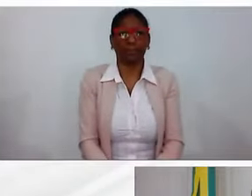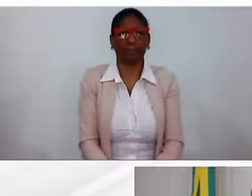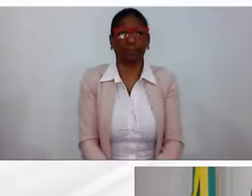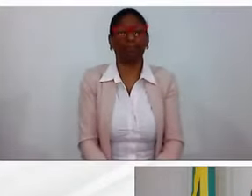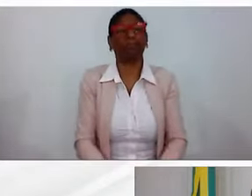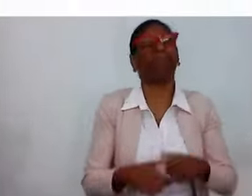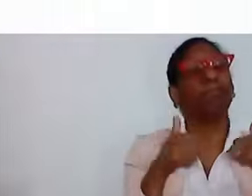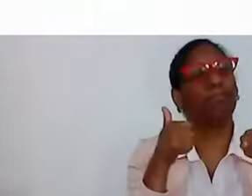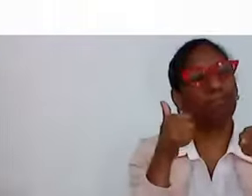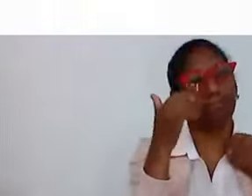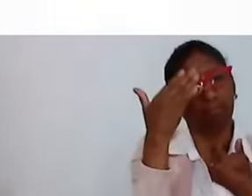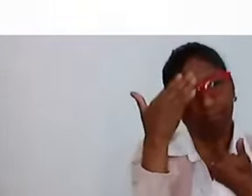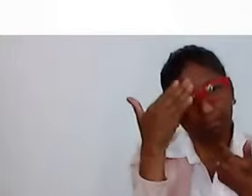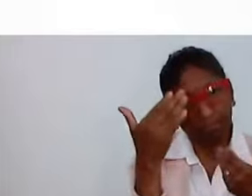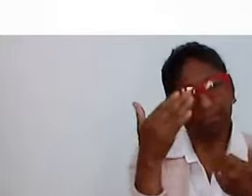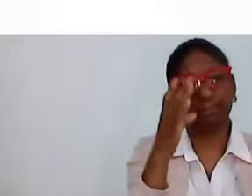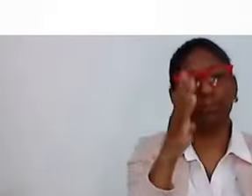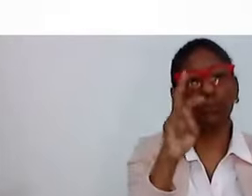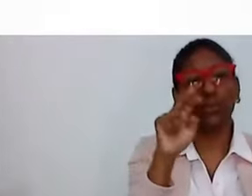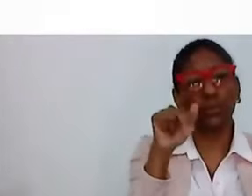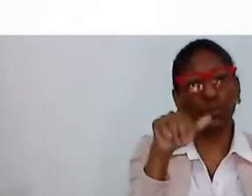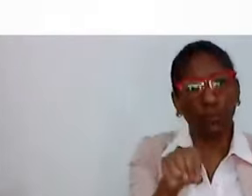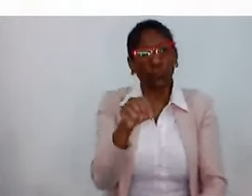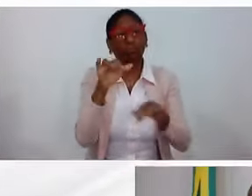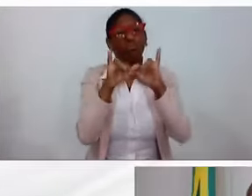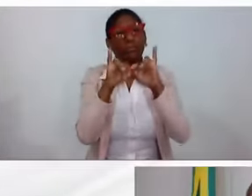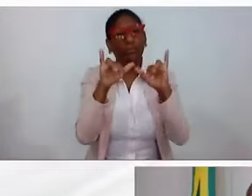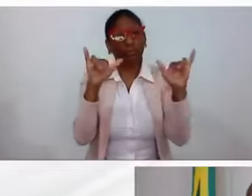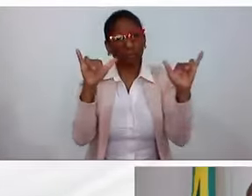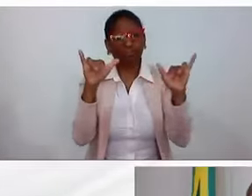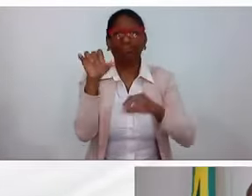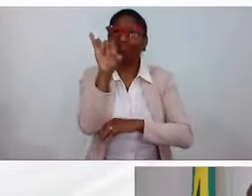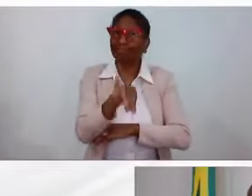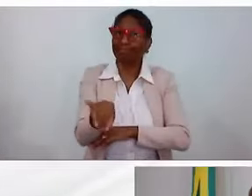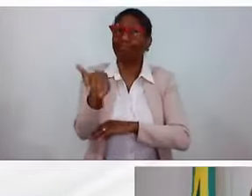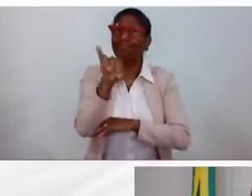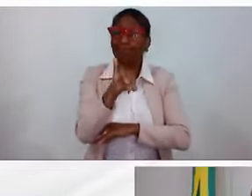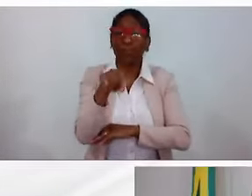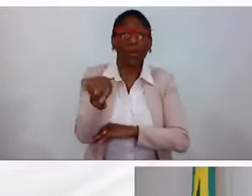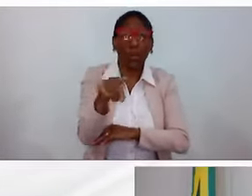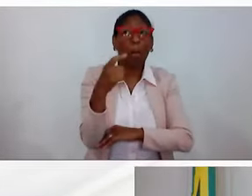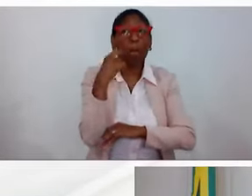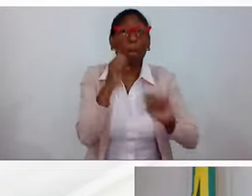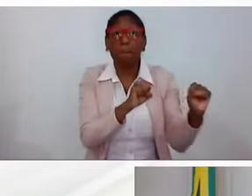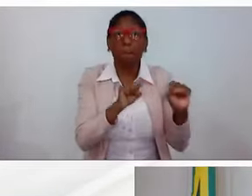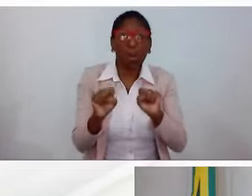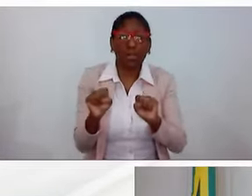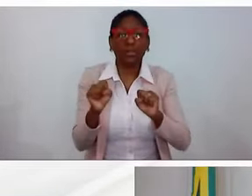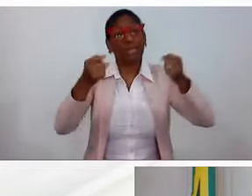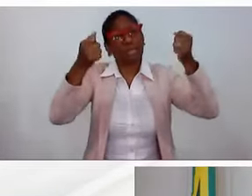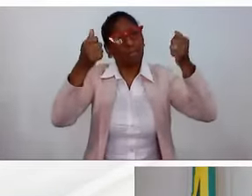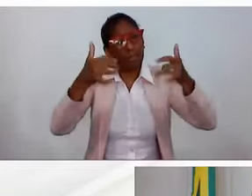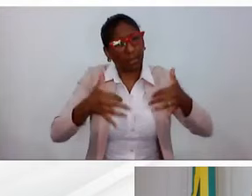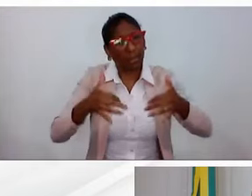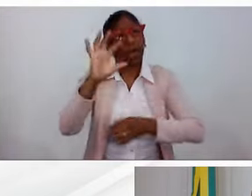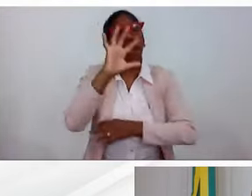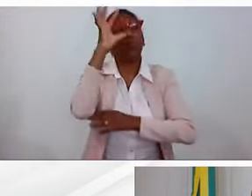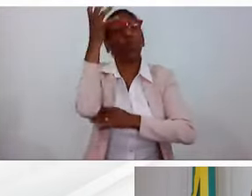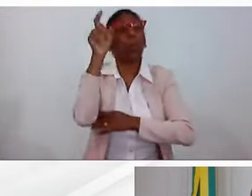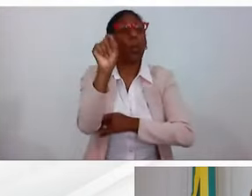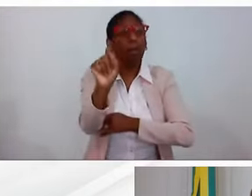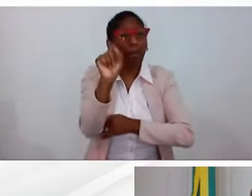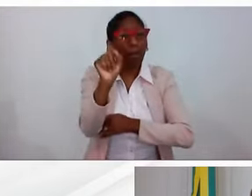Tudo bem, obrigado, Bruno. Essas informações aqui são importantes para que a gente possa, né, explicar o que está acontecendo aqui